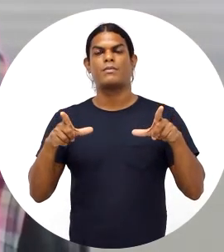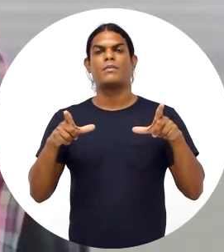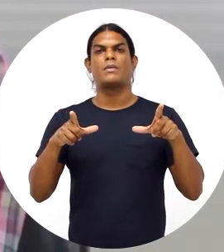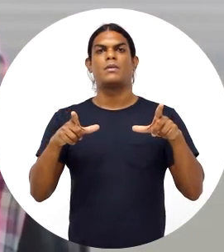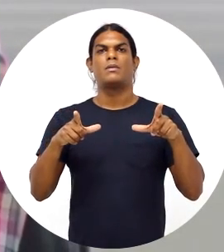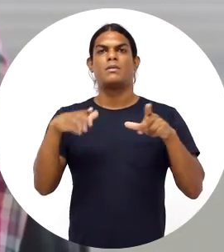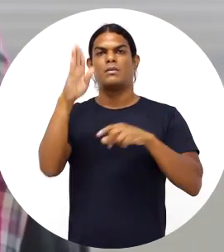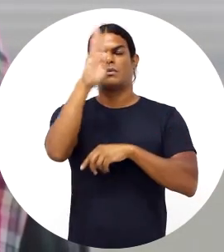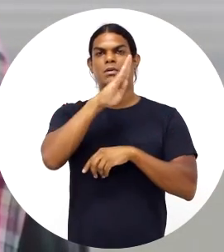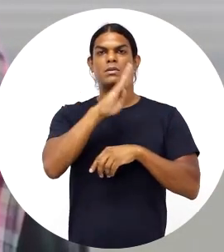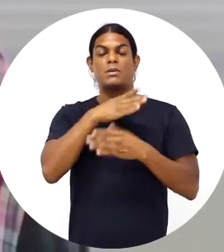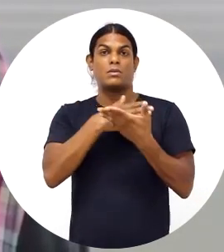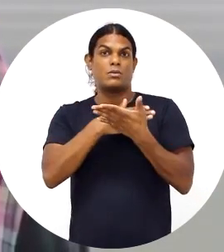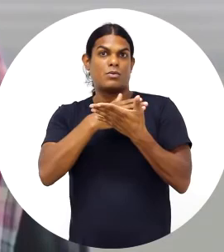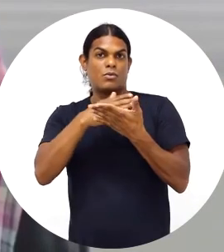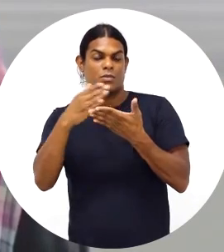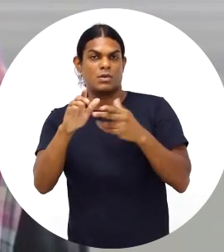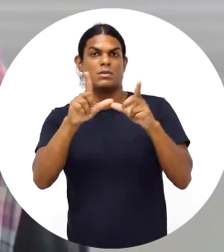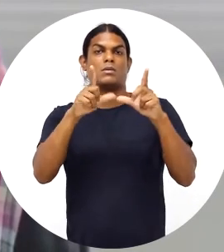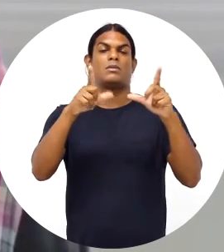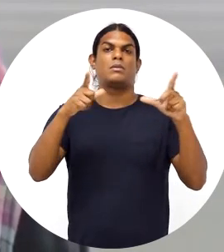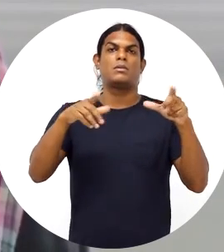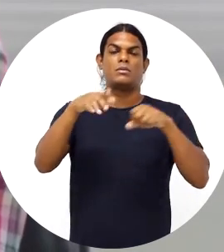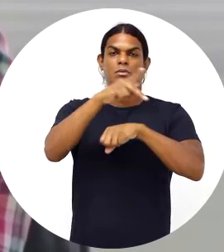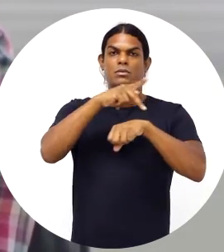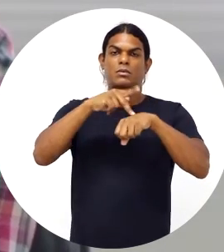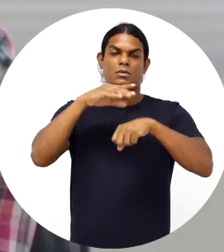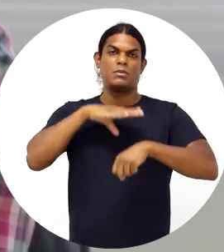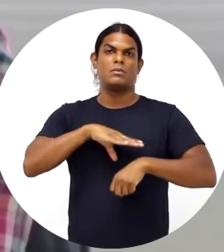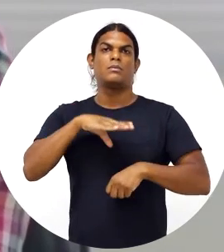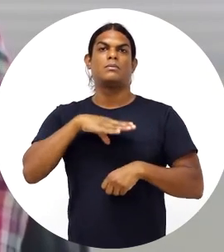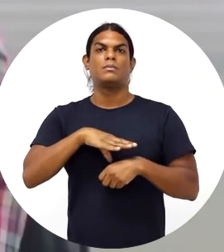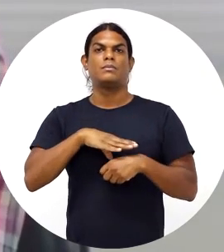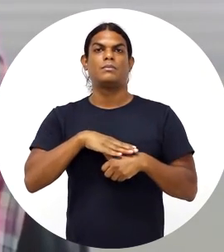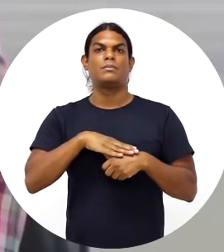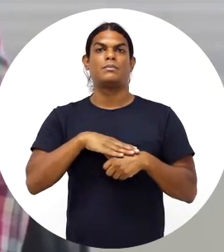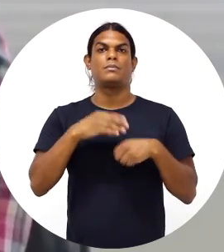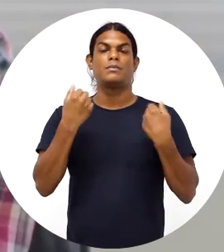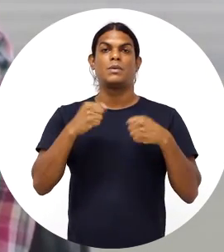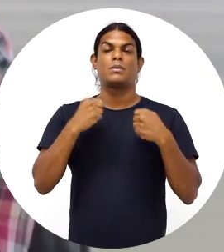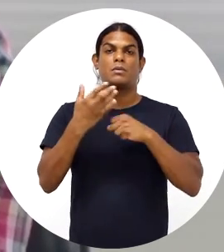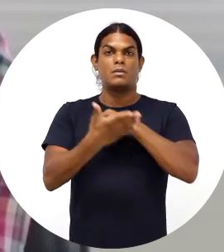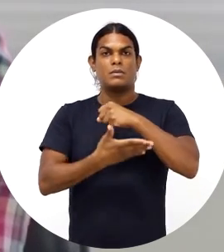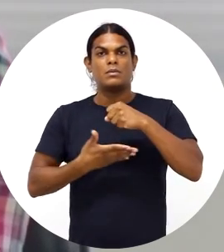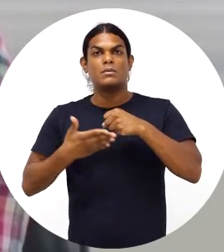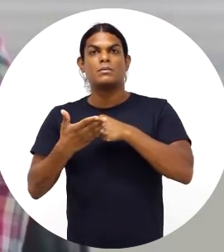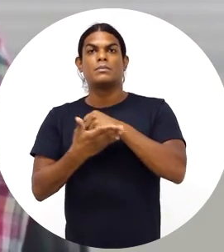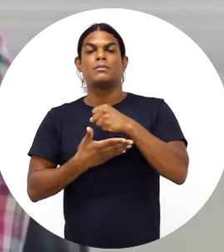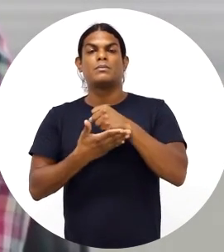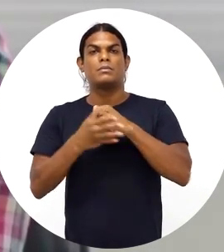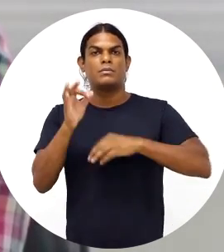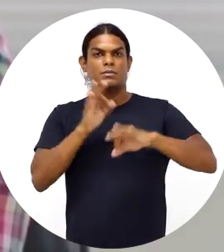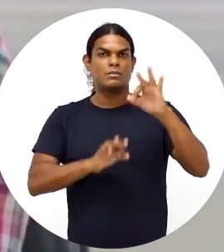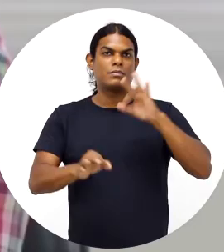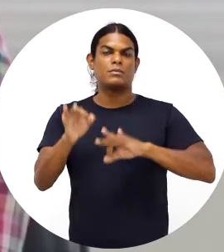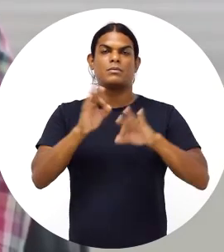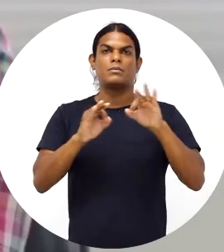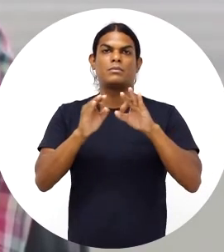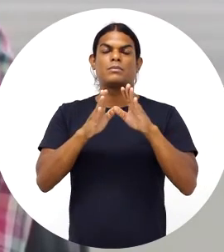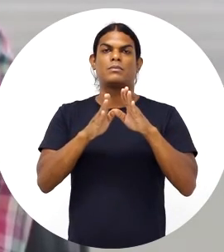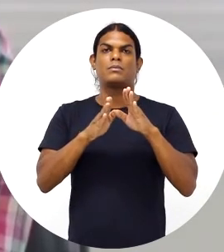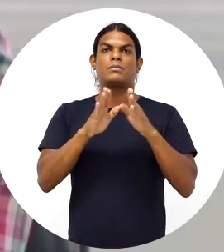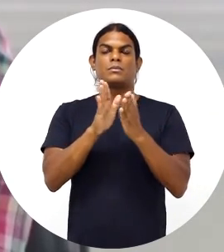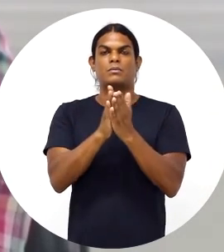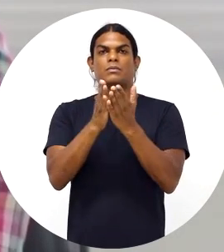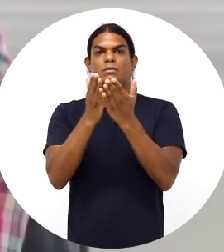vai ter sua origem na literatura portuguesa e que podemos basicamente arrumar os livros, as obras